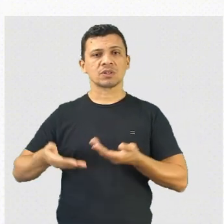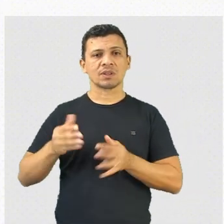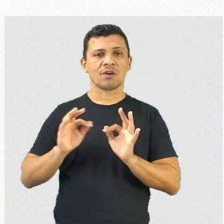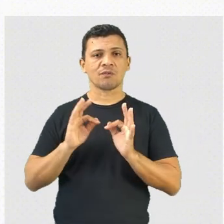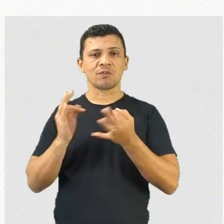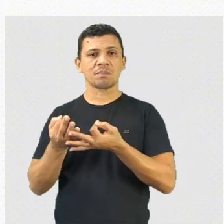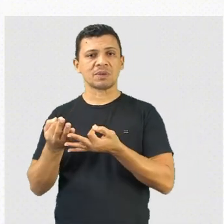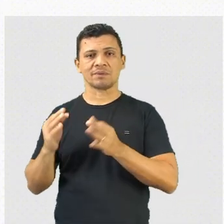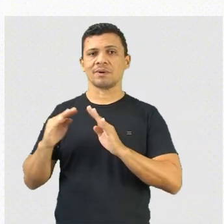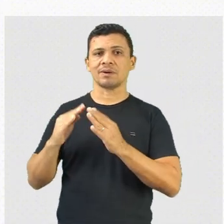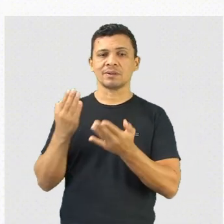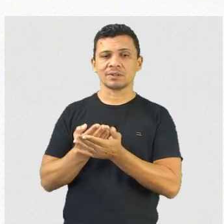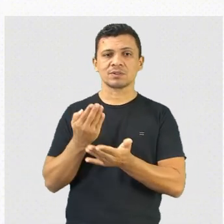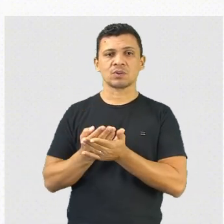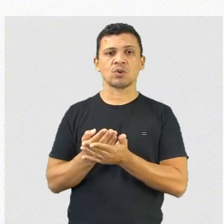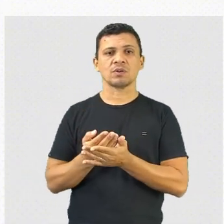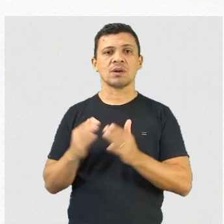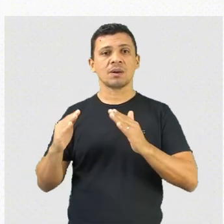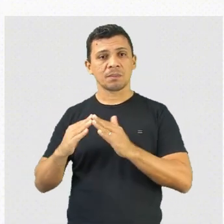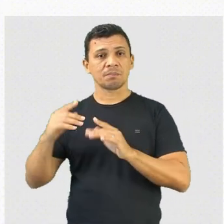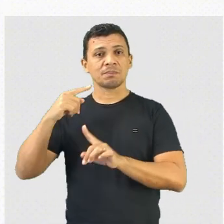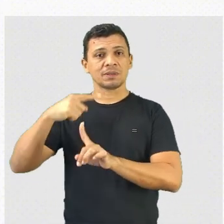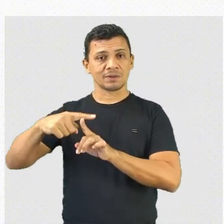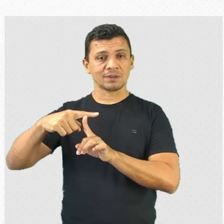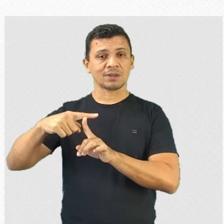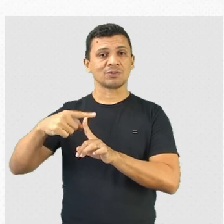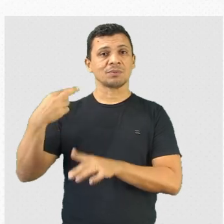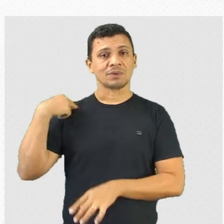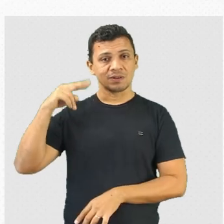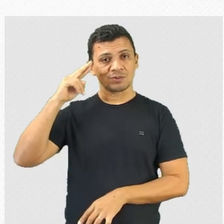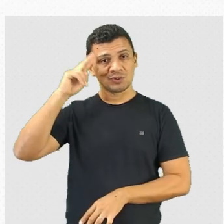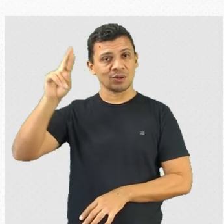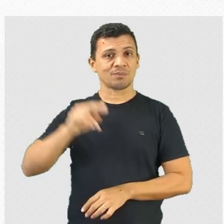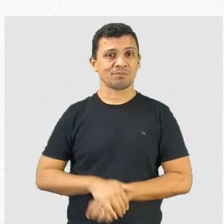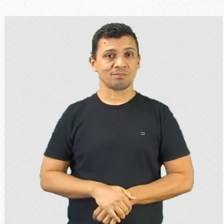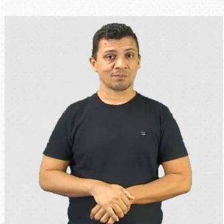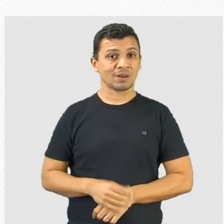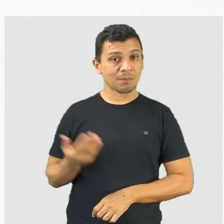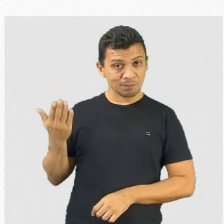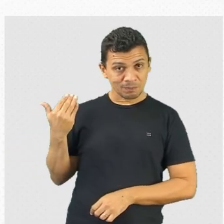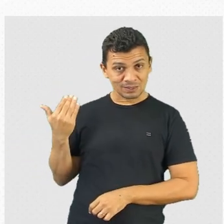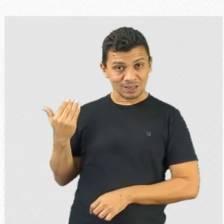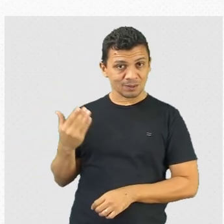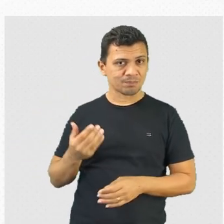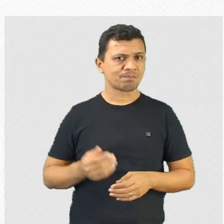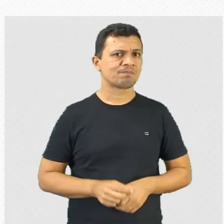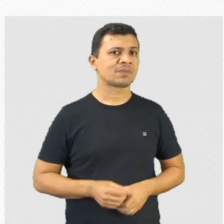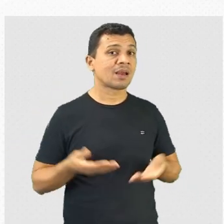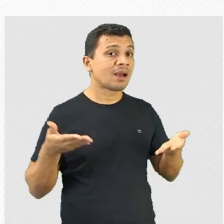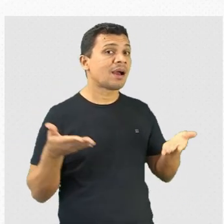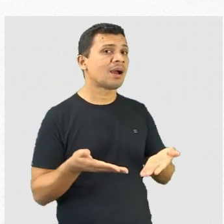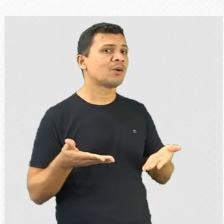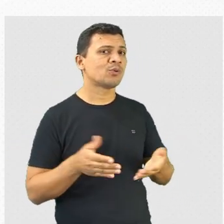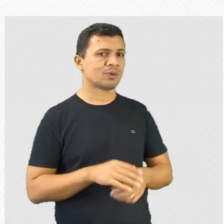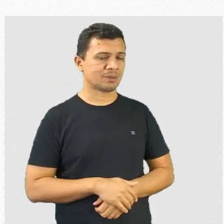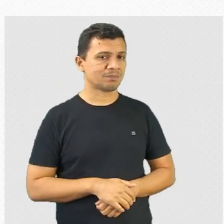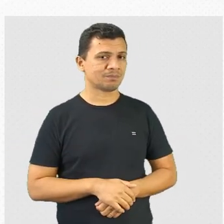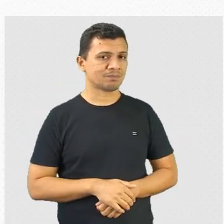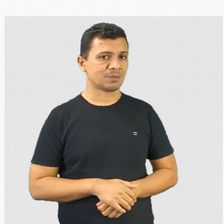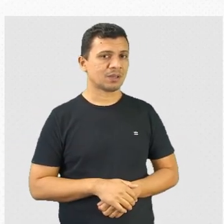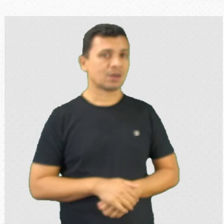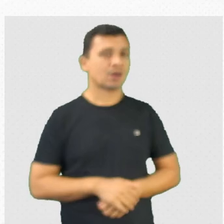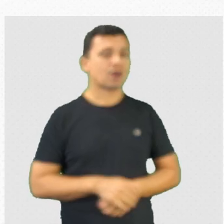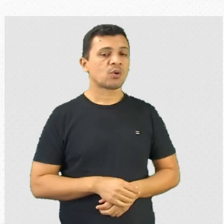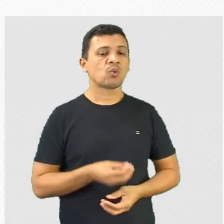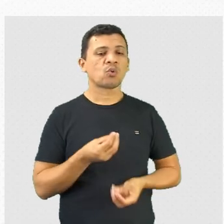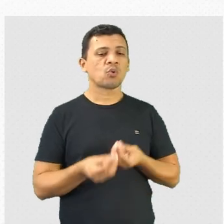família, pela escola, pela igreja, né, pela religião e tal, e agora ela está ali sendo divulgada